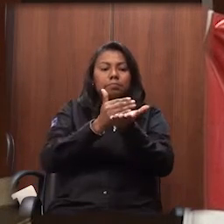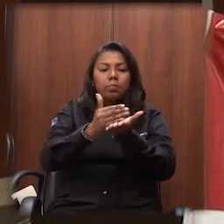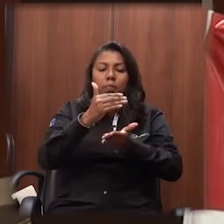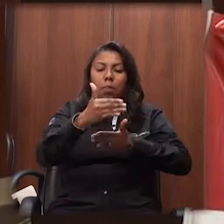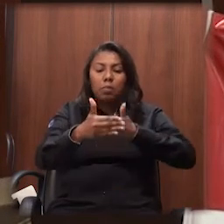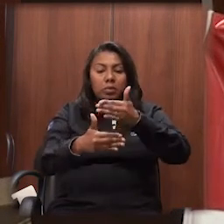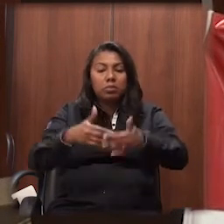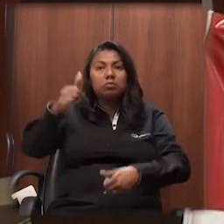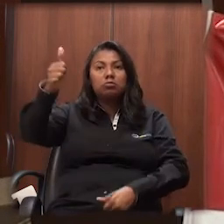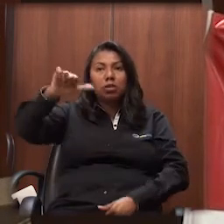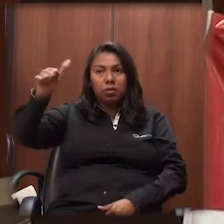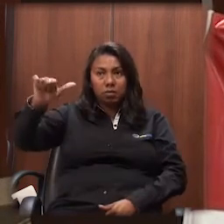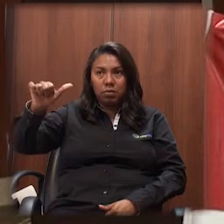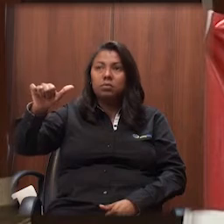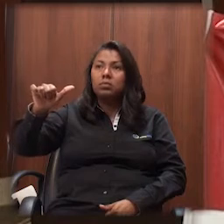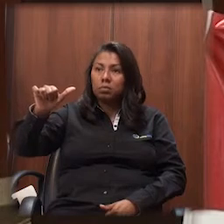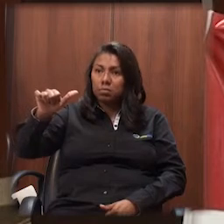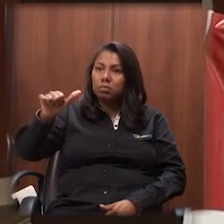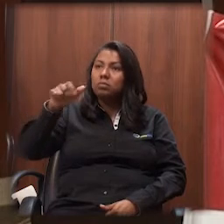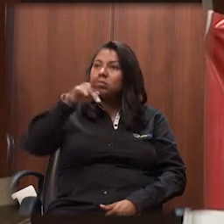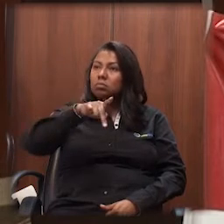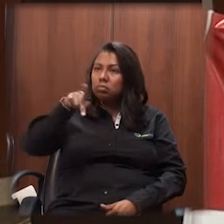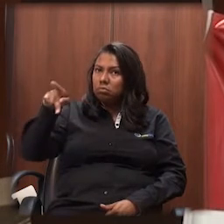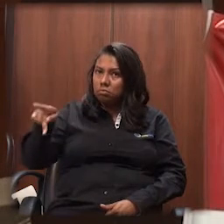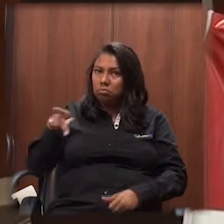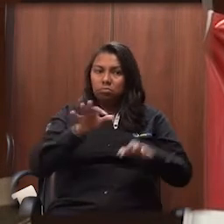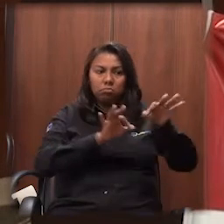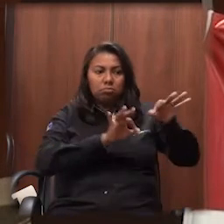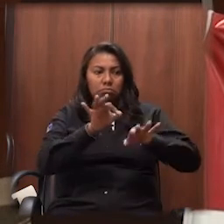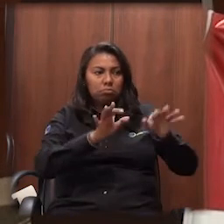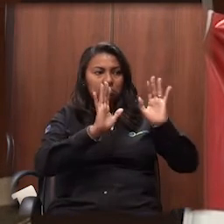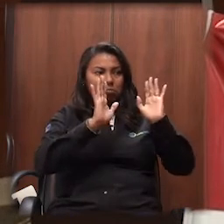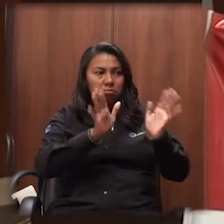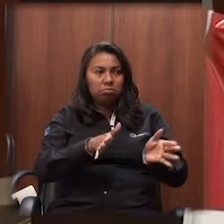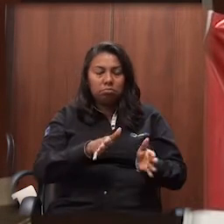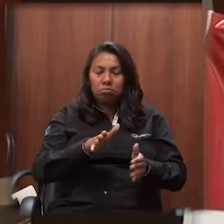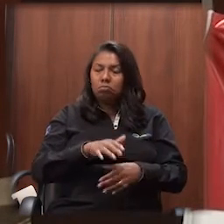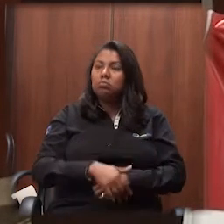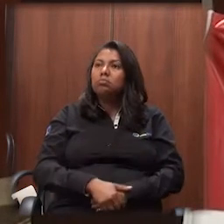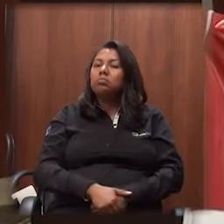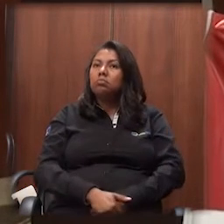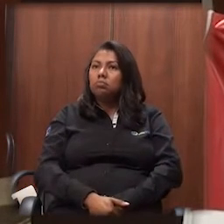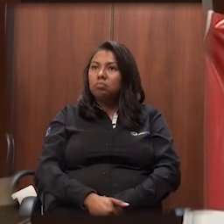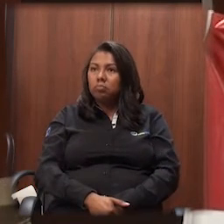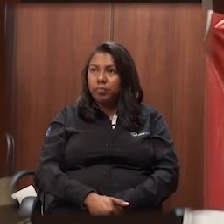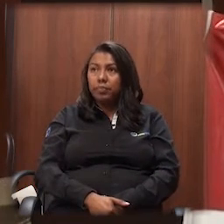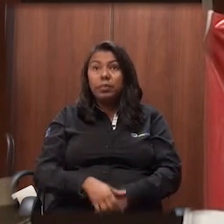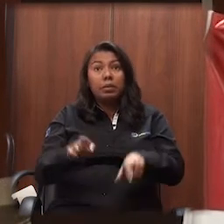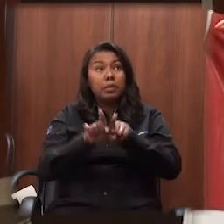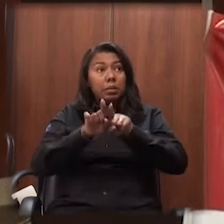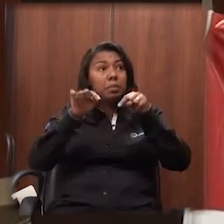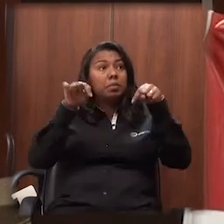de avaliação. E foi isso que as professoras construíram através desses dados. Mas também nós estamos aqui